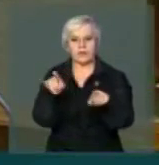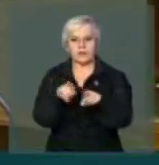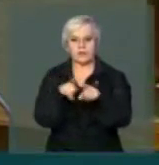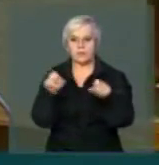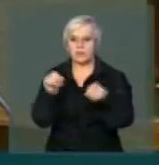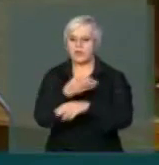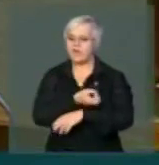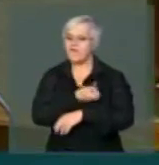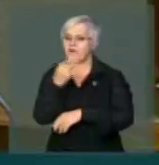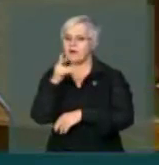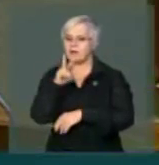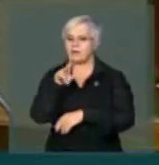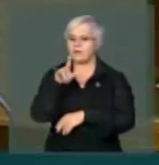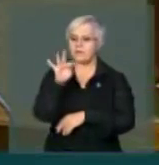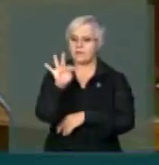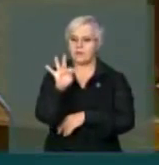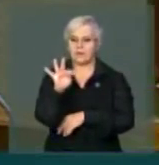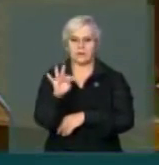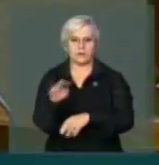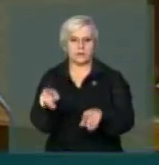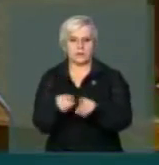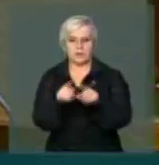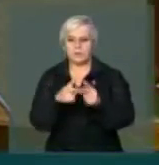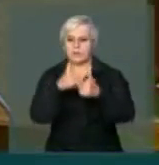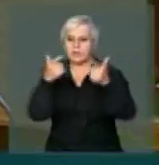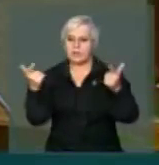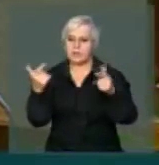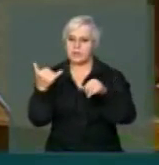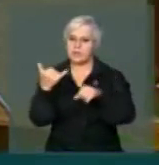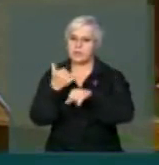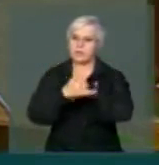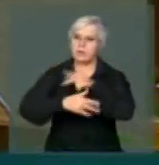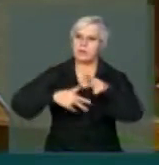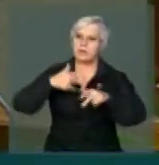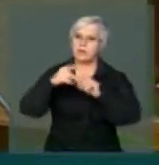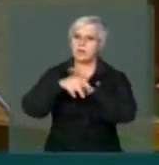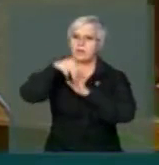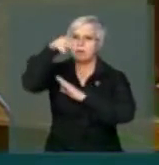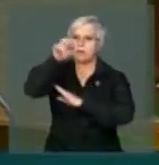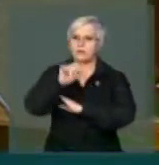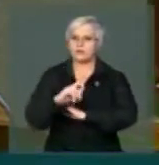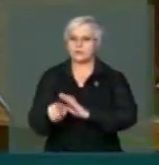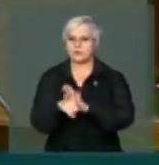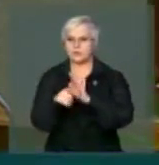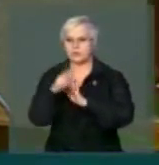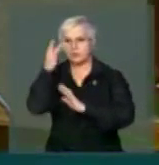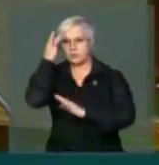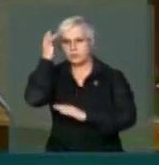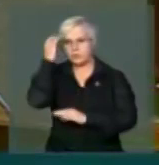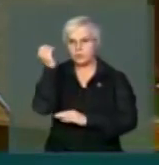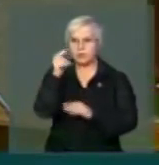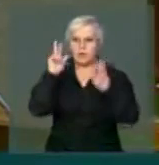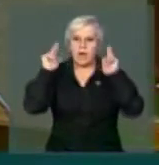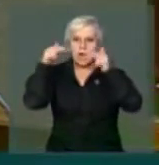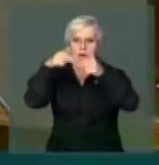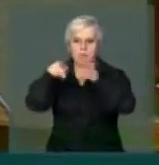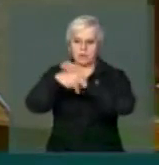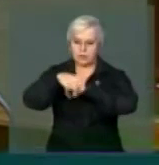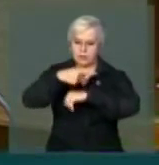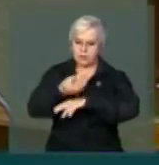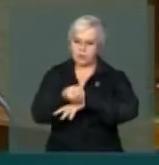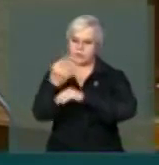de BRTs. Grandes trechos da ferrovia Norte-Sul, ampliação, modernização dos maiores aeroportos do